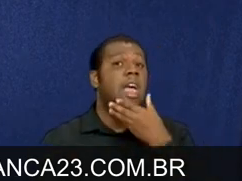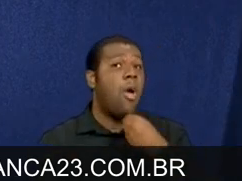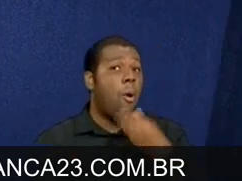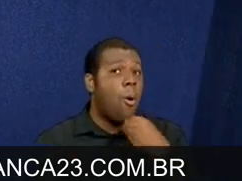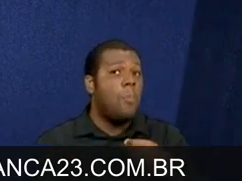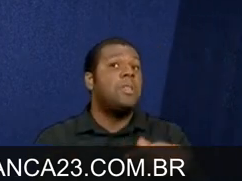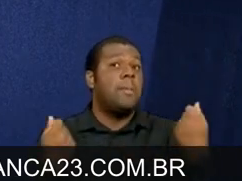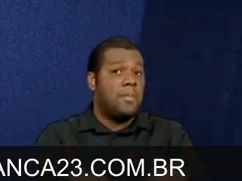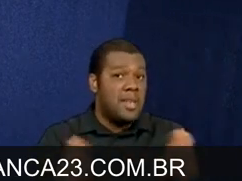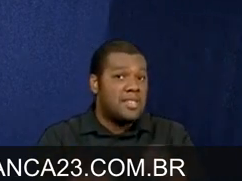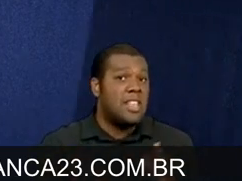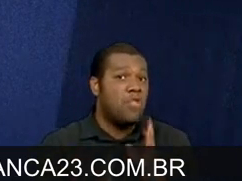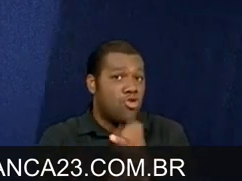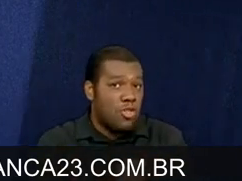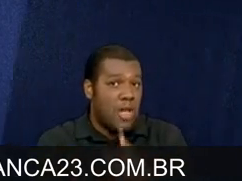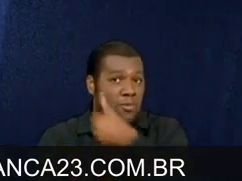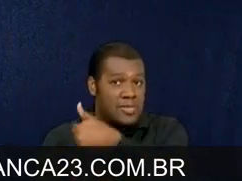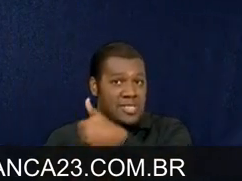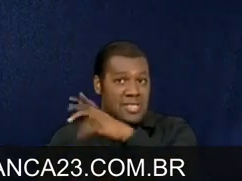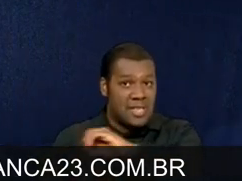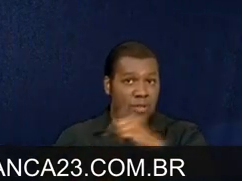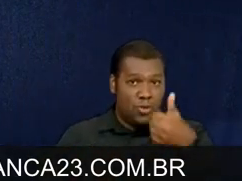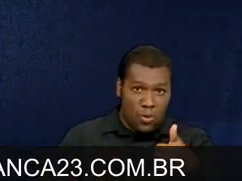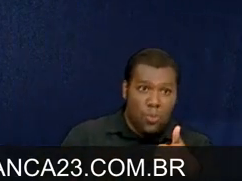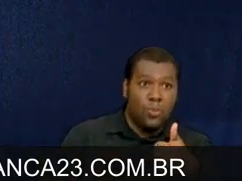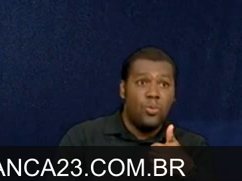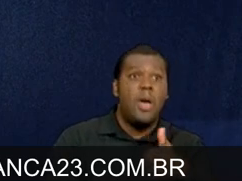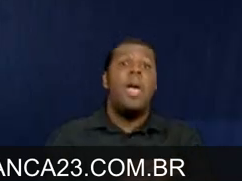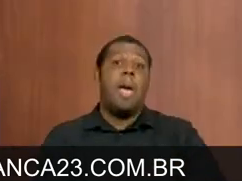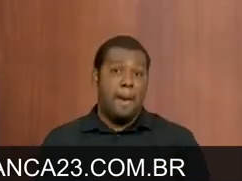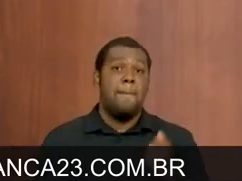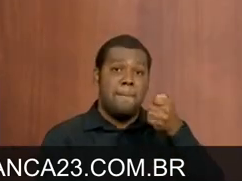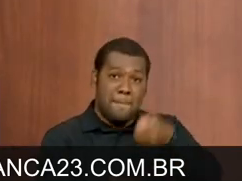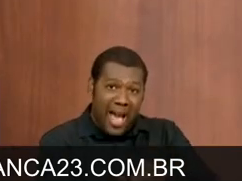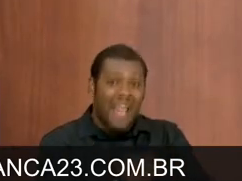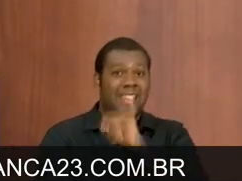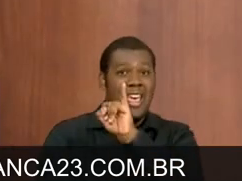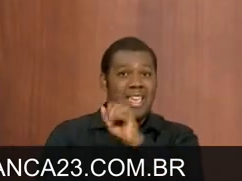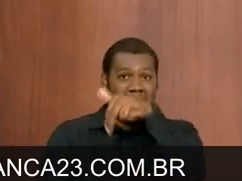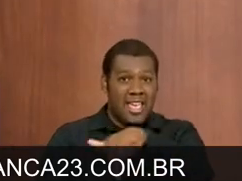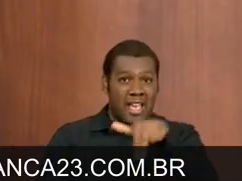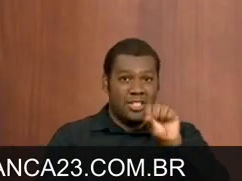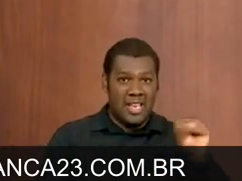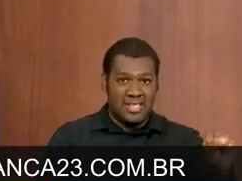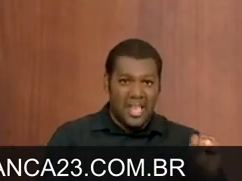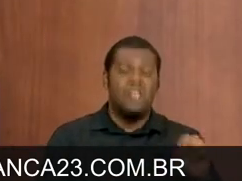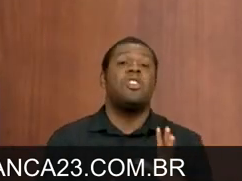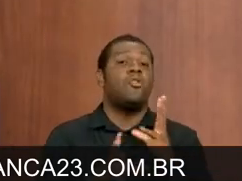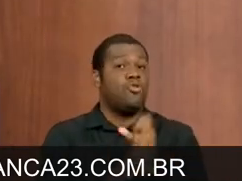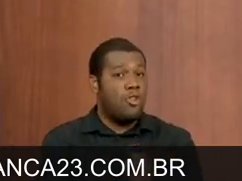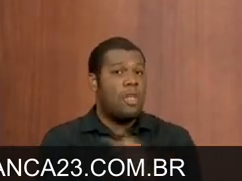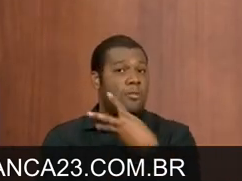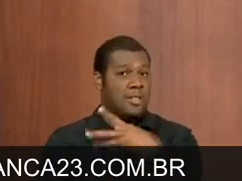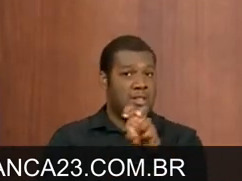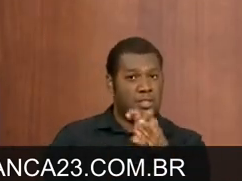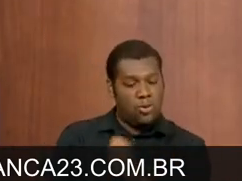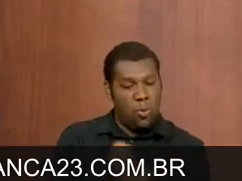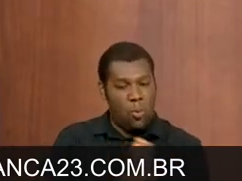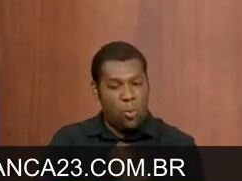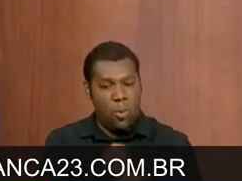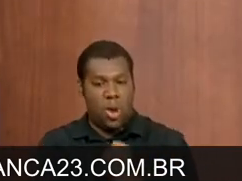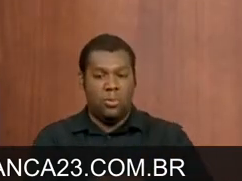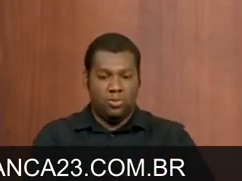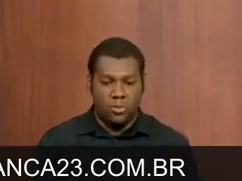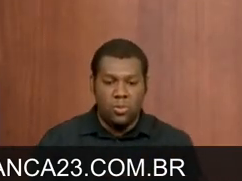101 pontos, com um mínimo de 35 anos de INSS. A gente tem dois critérios que serão alterados, que é o critério de aposentadoria por